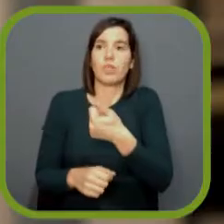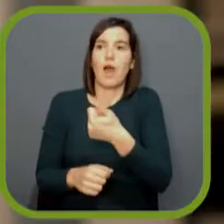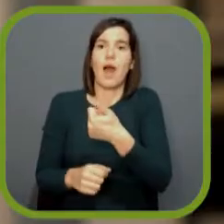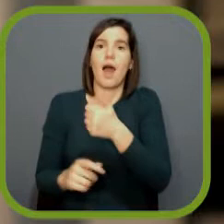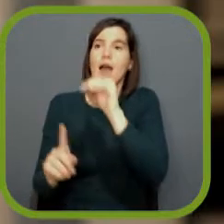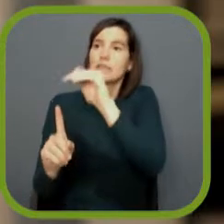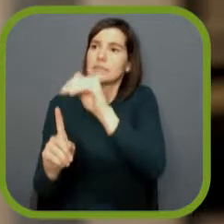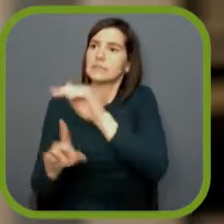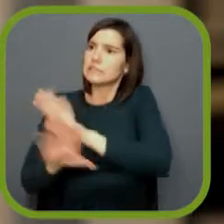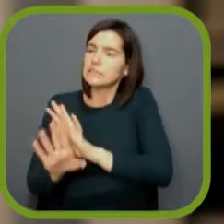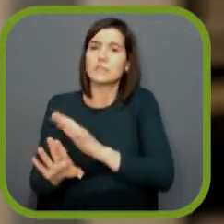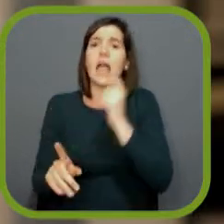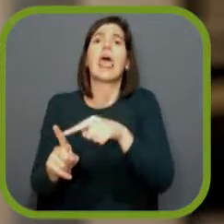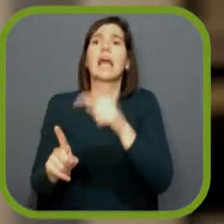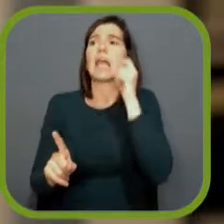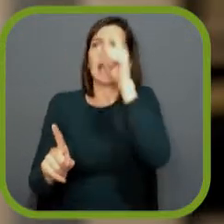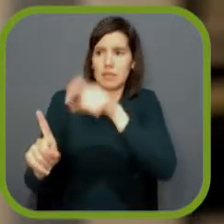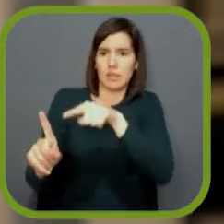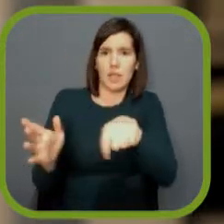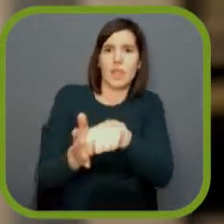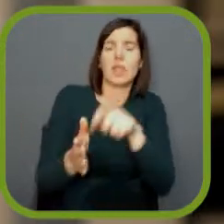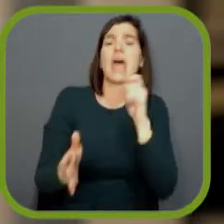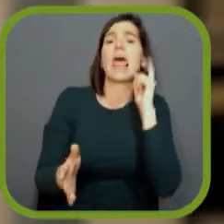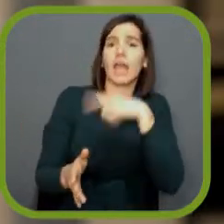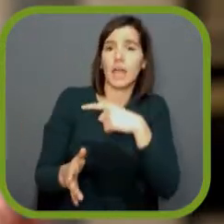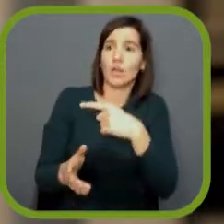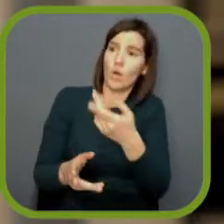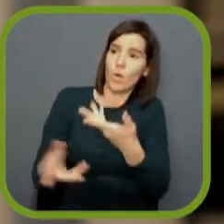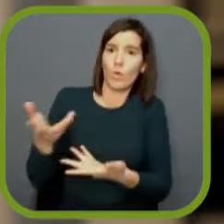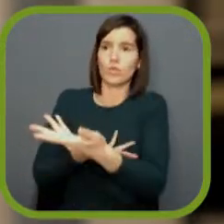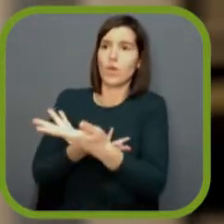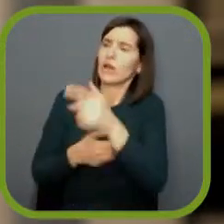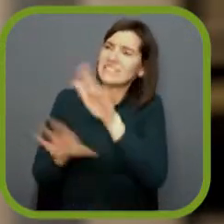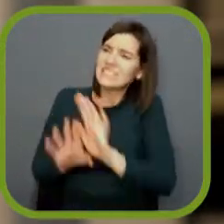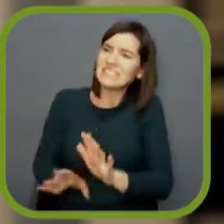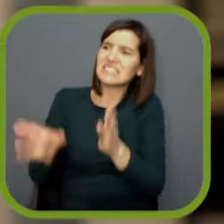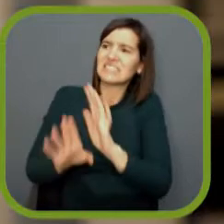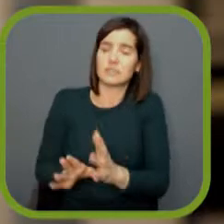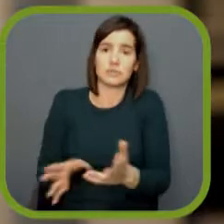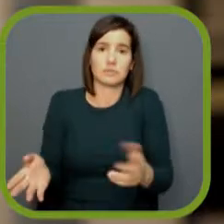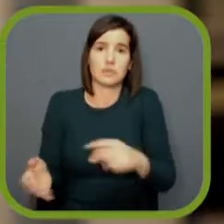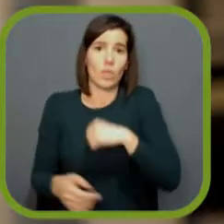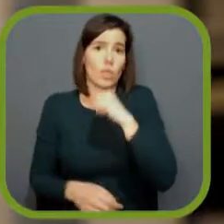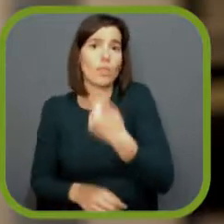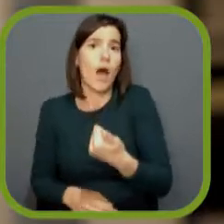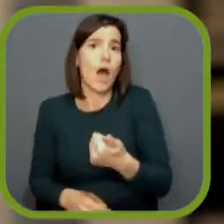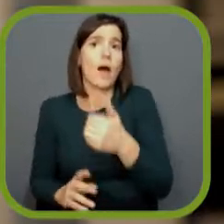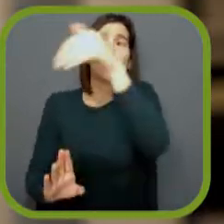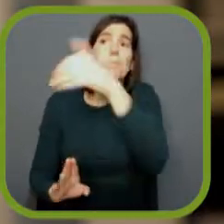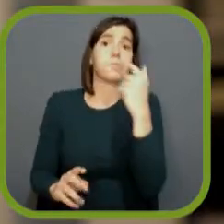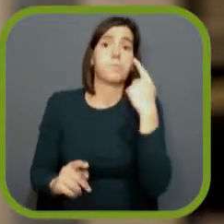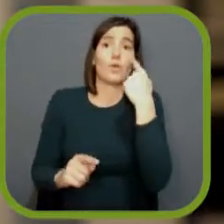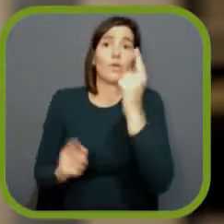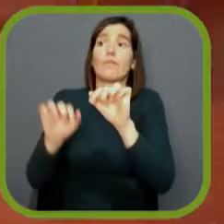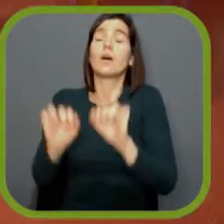ou seja, eu não sei quem é que está a fazer o ataque, logo a possibilidade de dissuadi-lo num contra-ataque é relativa, é nula, não é?